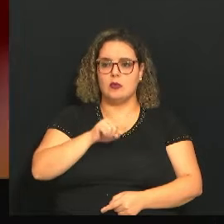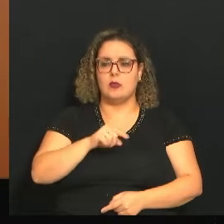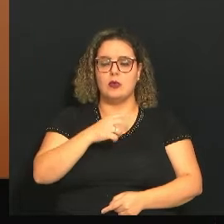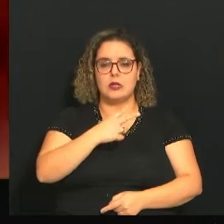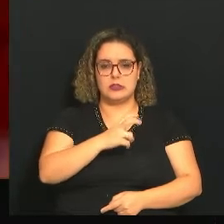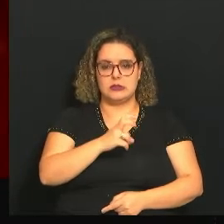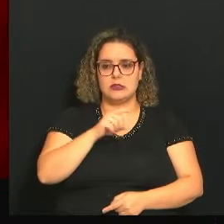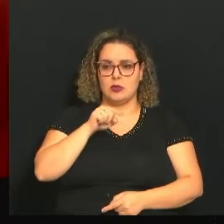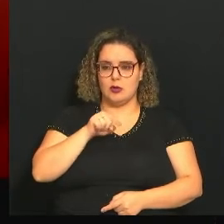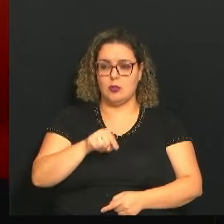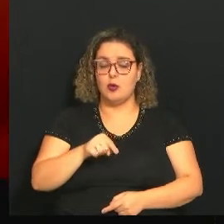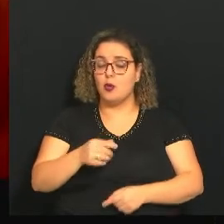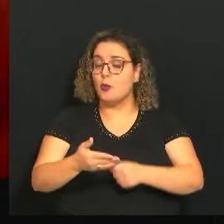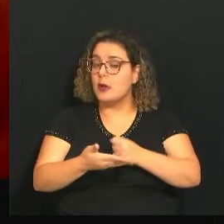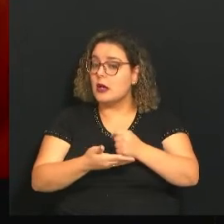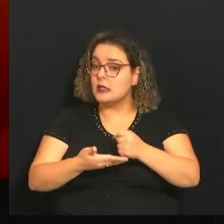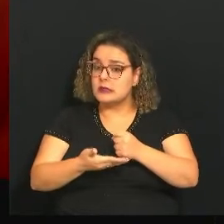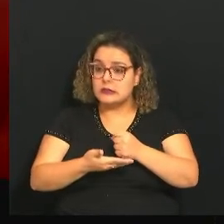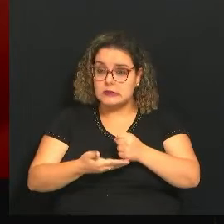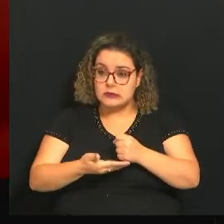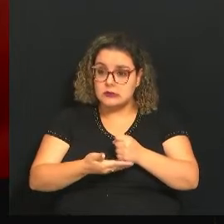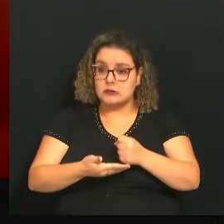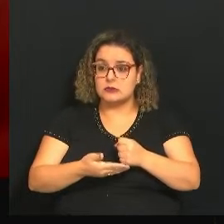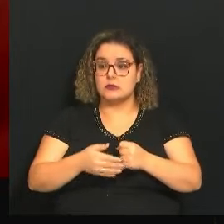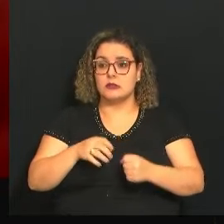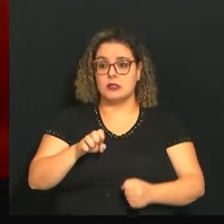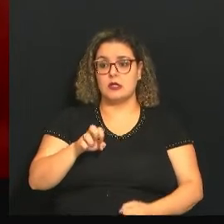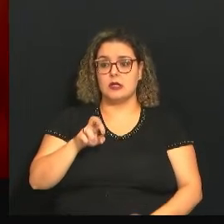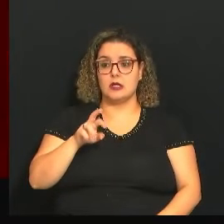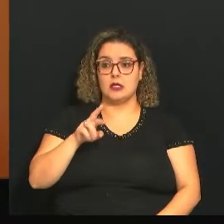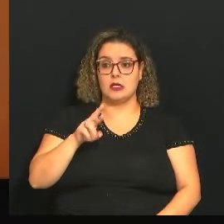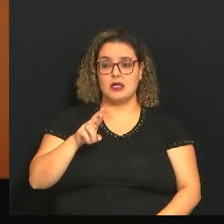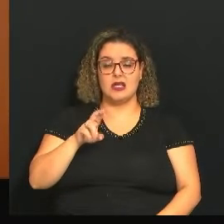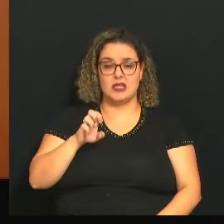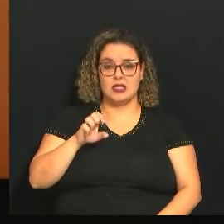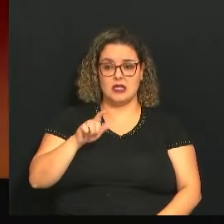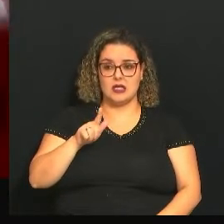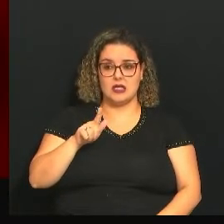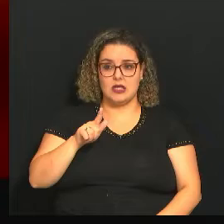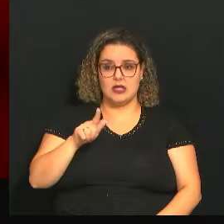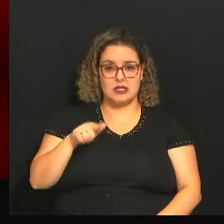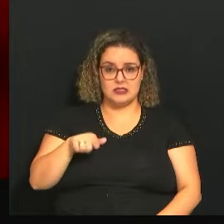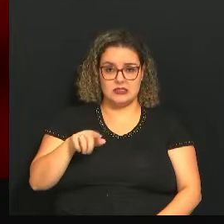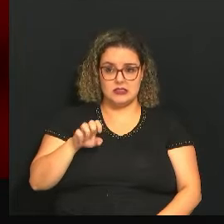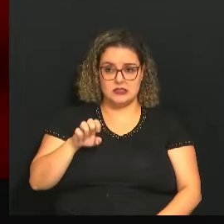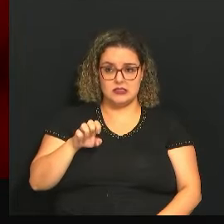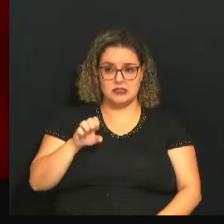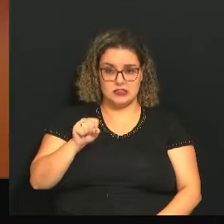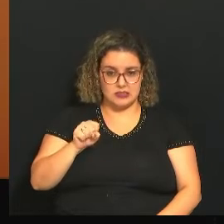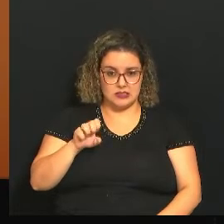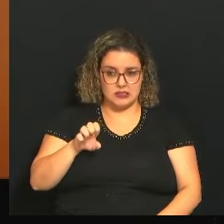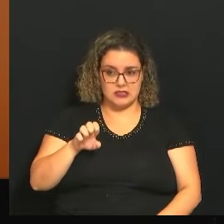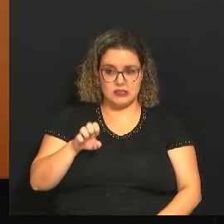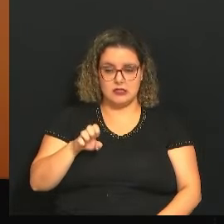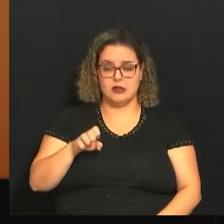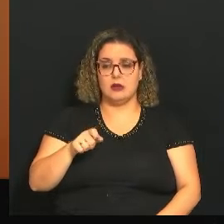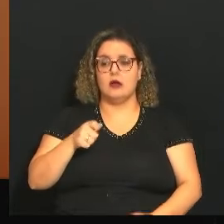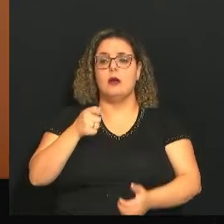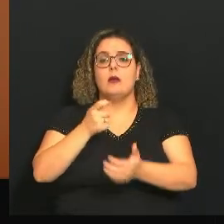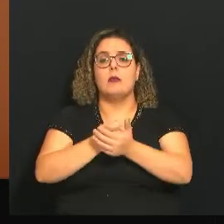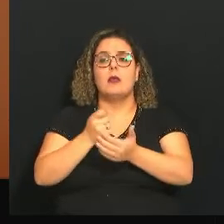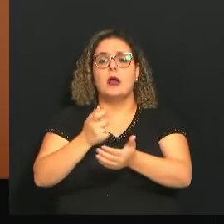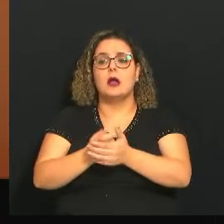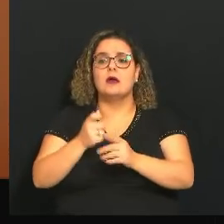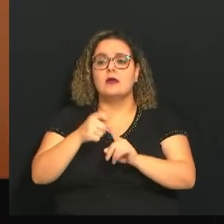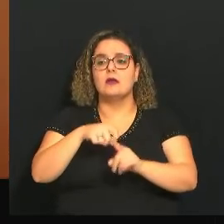reais, que é no mínimo, o salário mínimo do DIEESE hoje é isso, e essas empresas terceirizadas pagam salário de fome. A